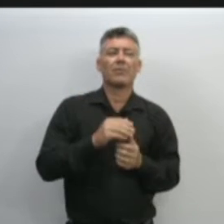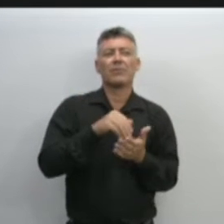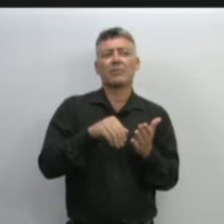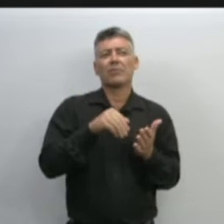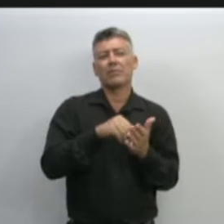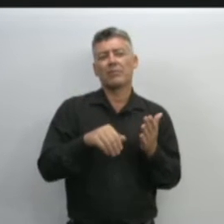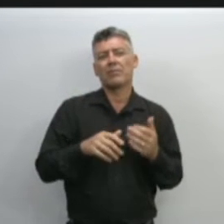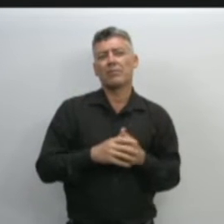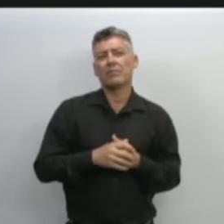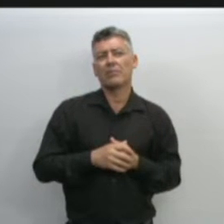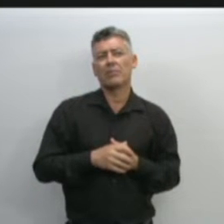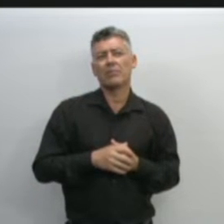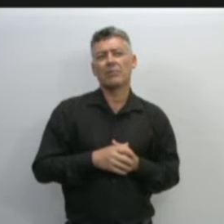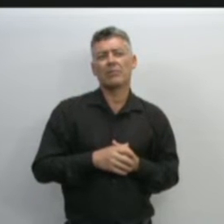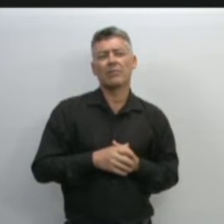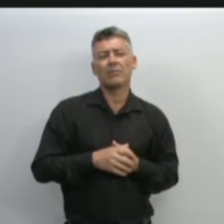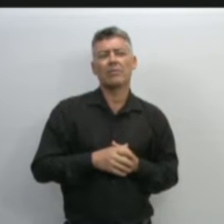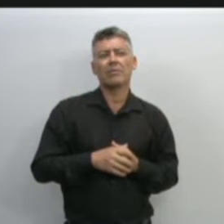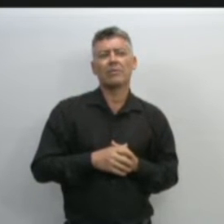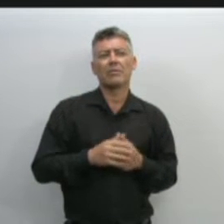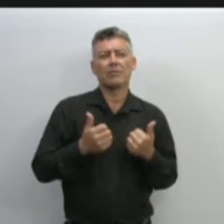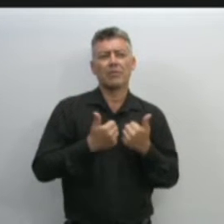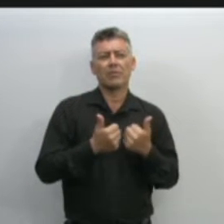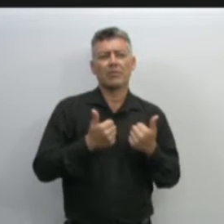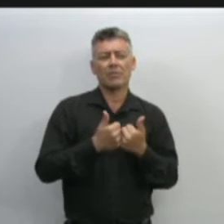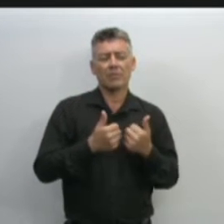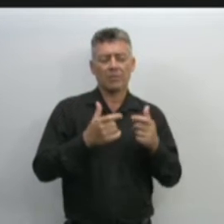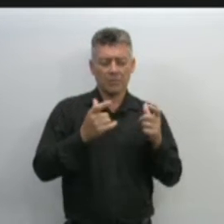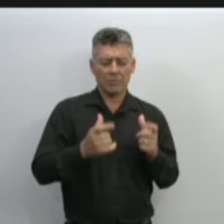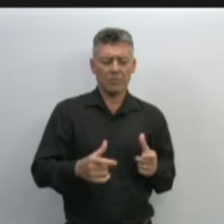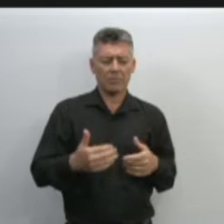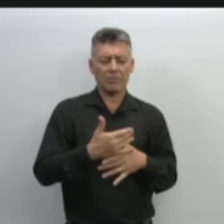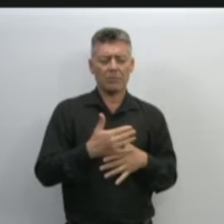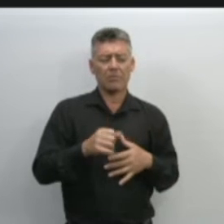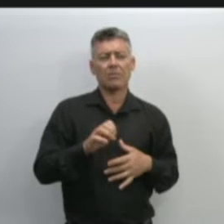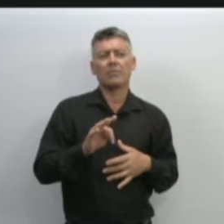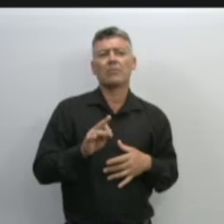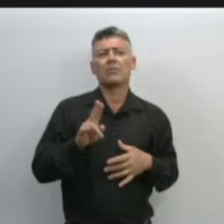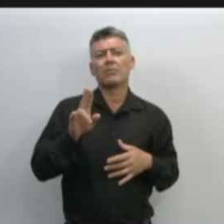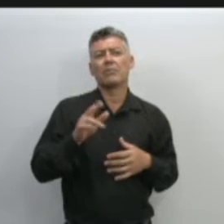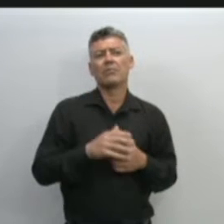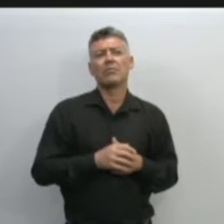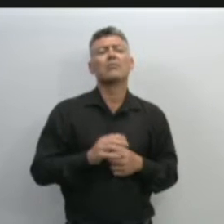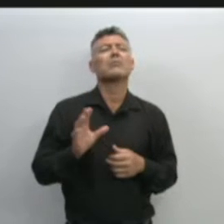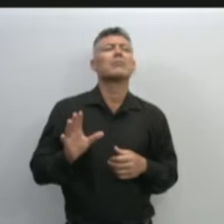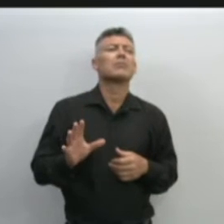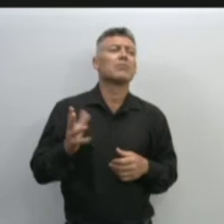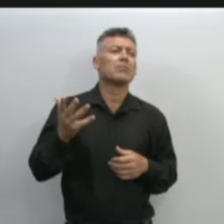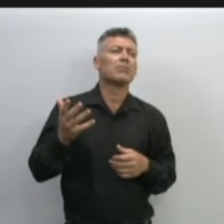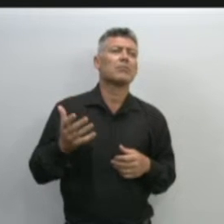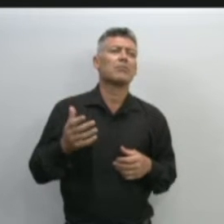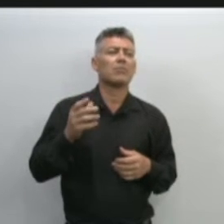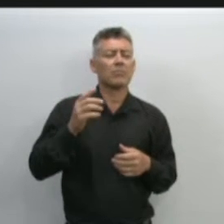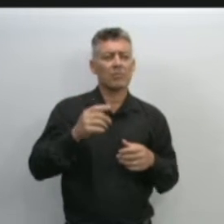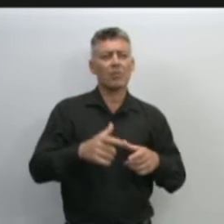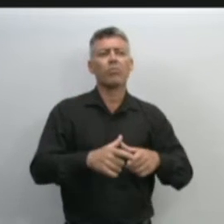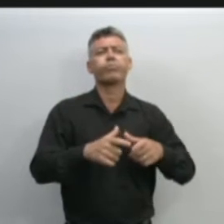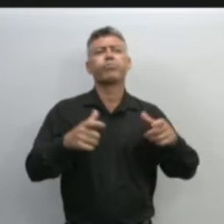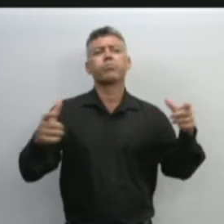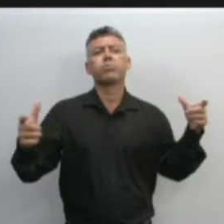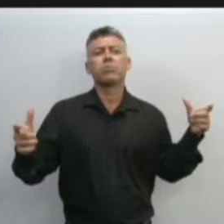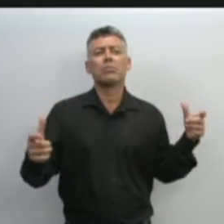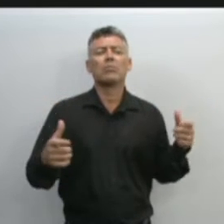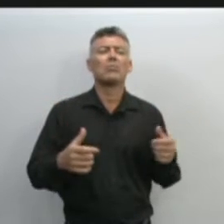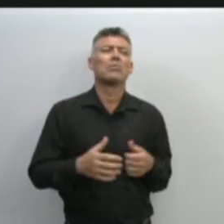Secretaria de Transportes da nossa cidade, STTU, quanto ao aumento. A gente faz